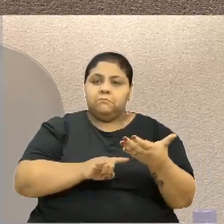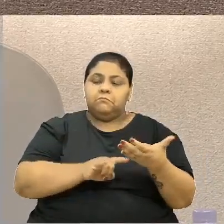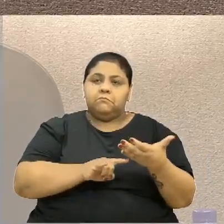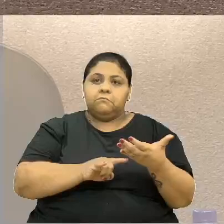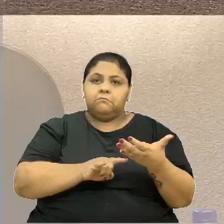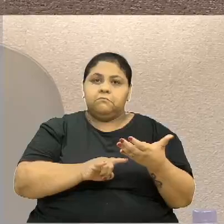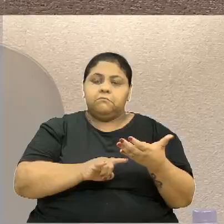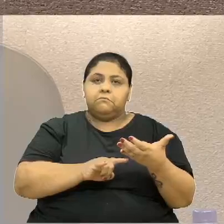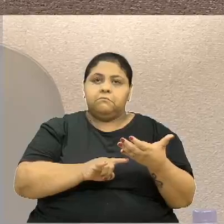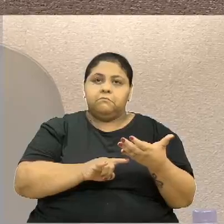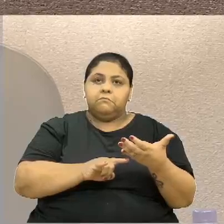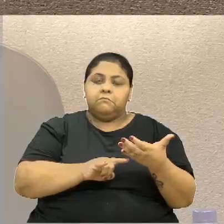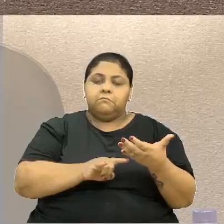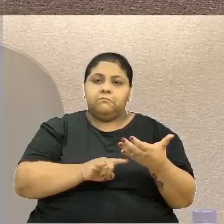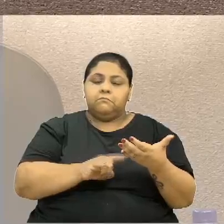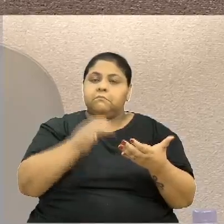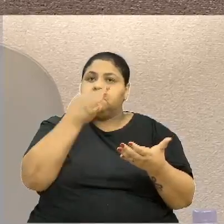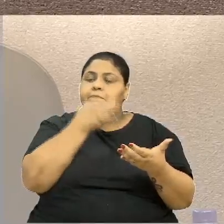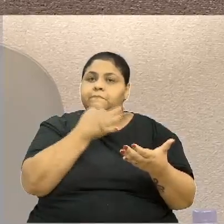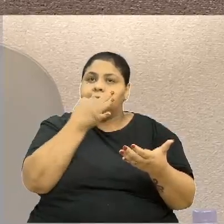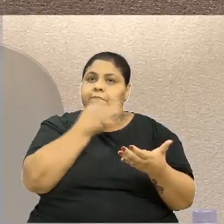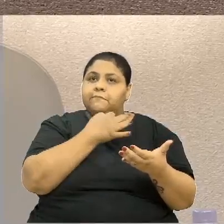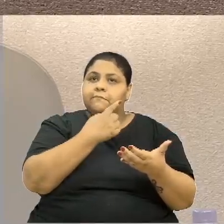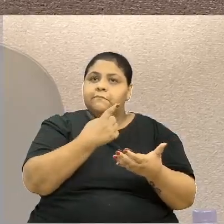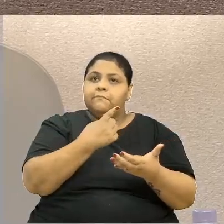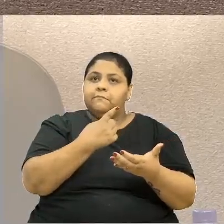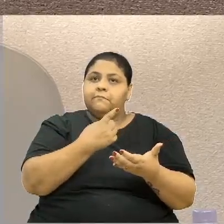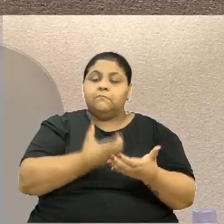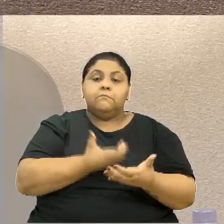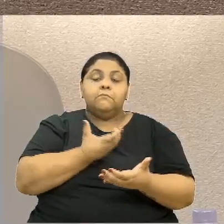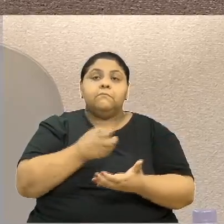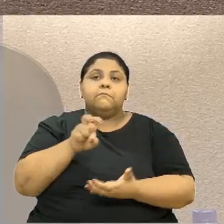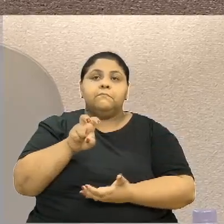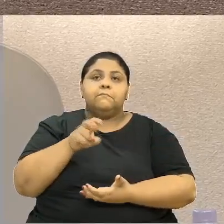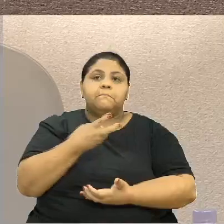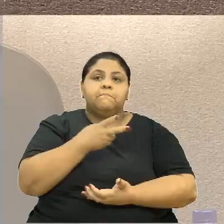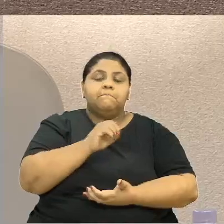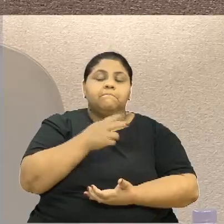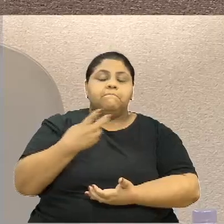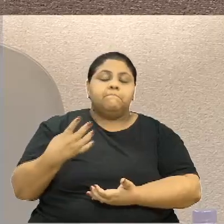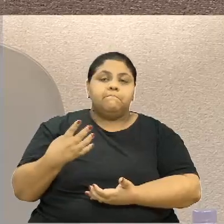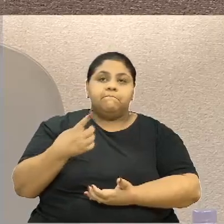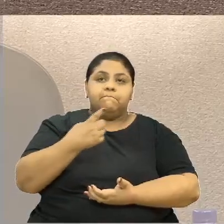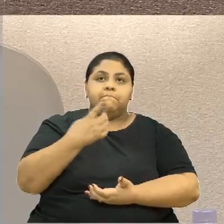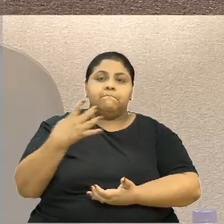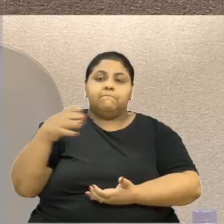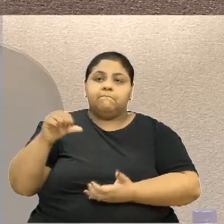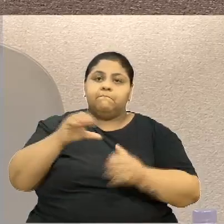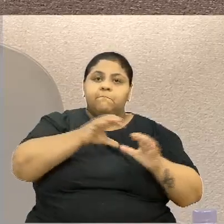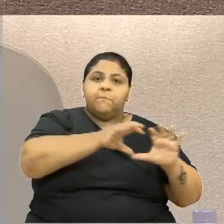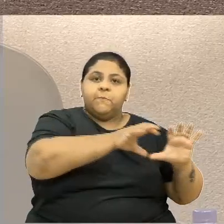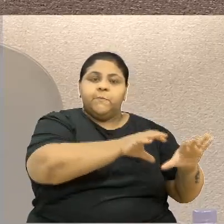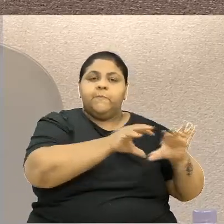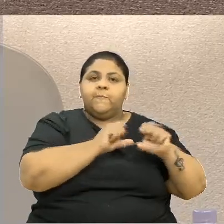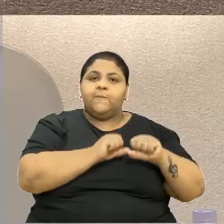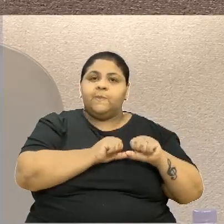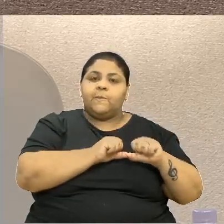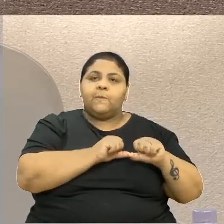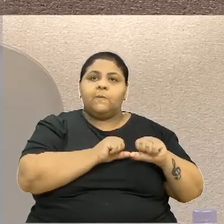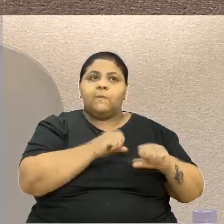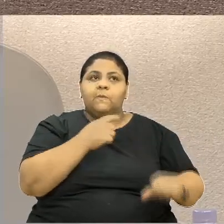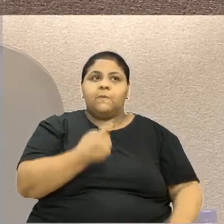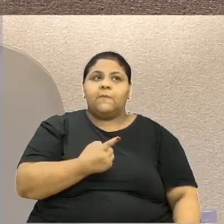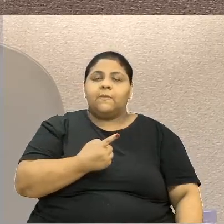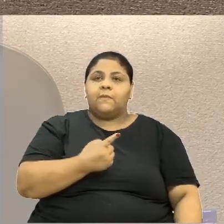salvo melhor juízo. Caxias do Sul, 5 de dezembro de 2024, 149 anos de colonização